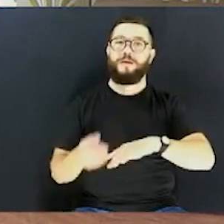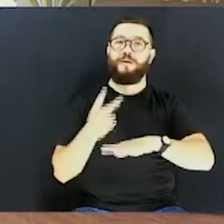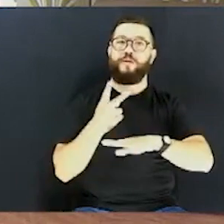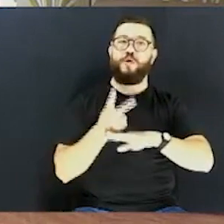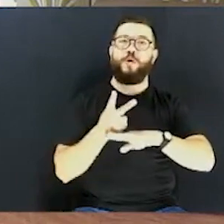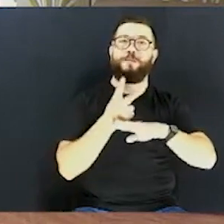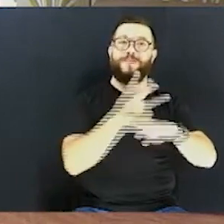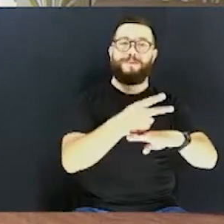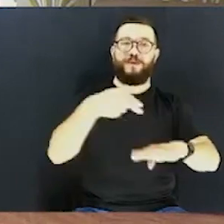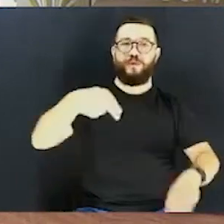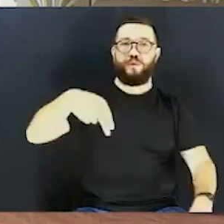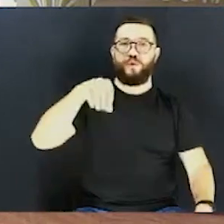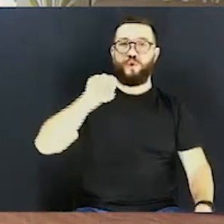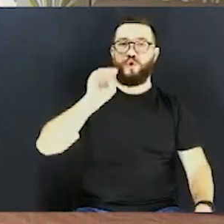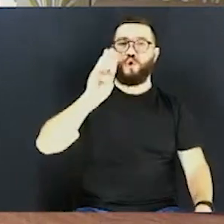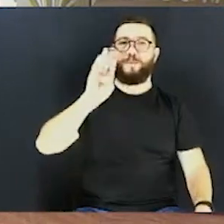Cláudia,